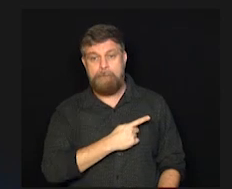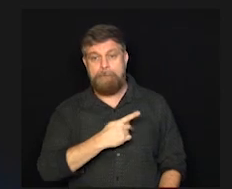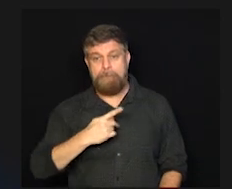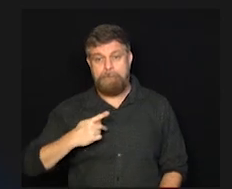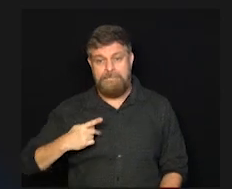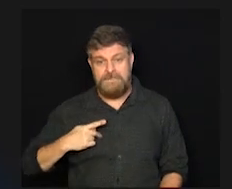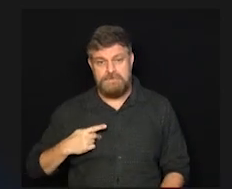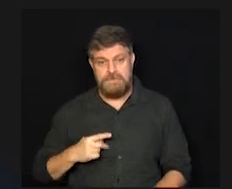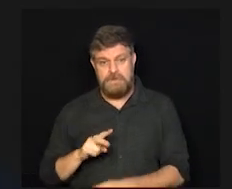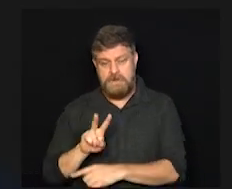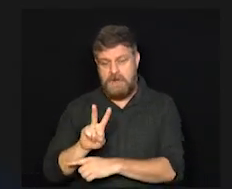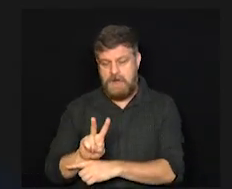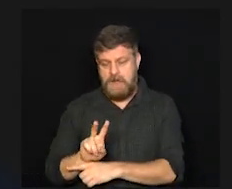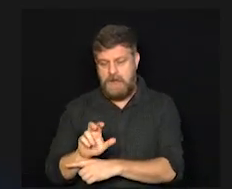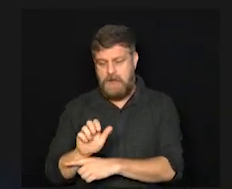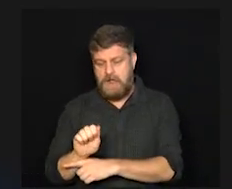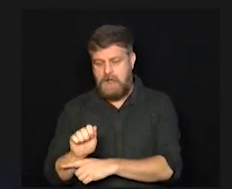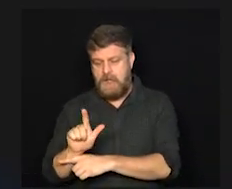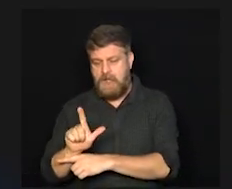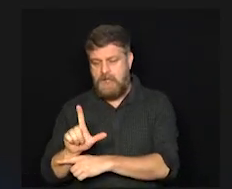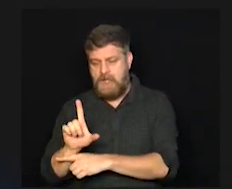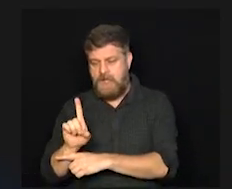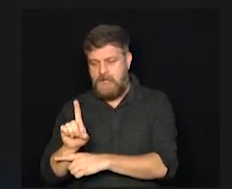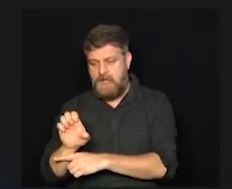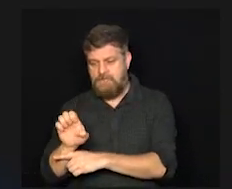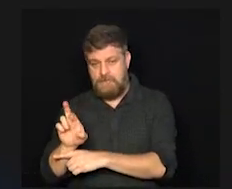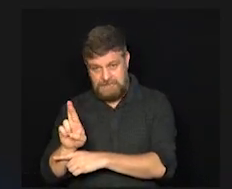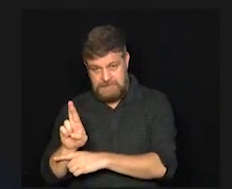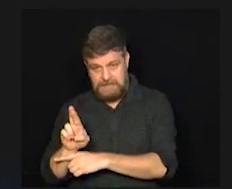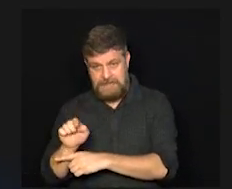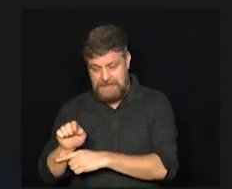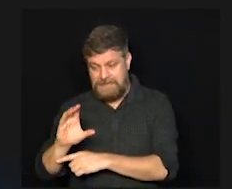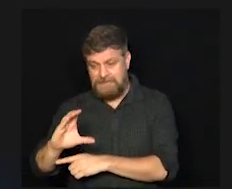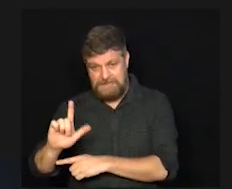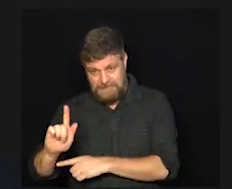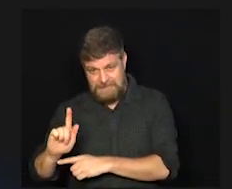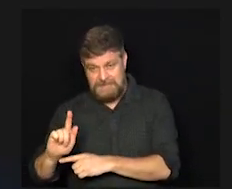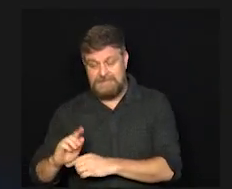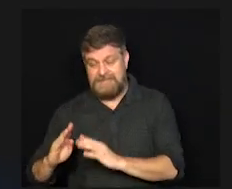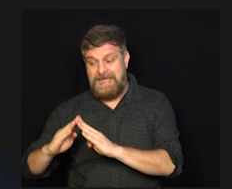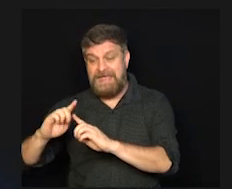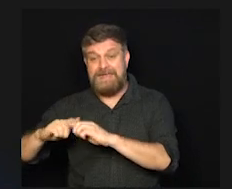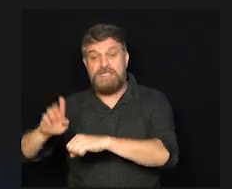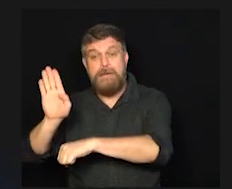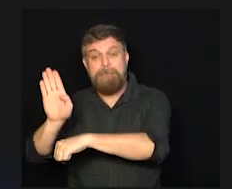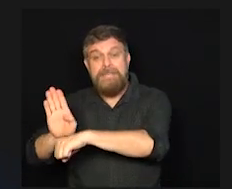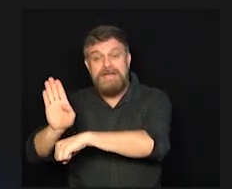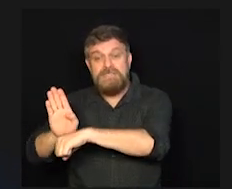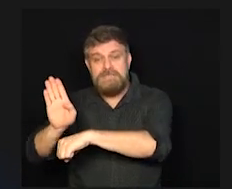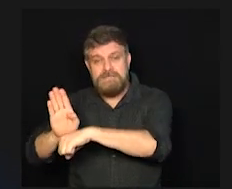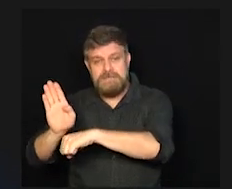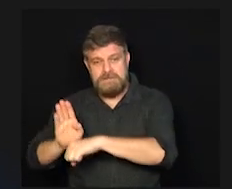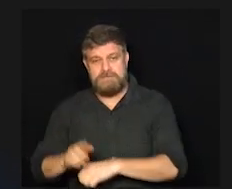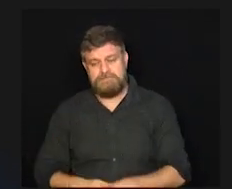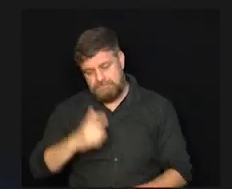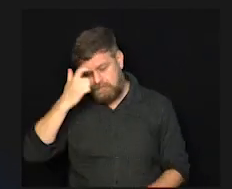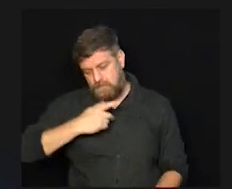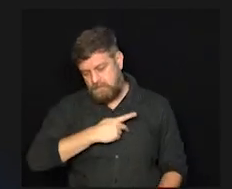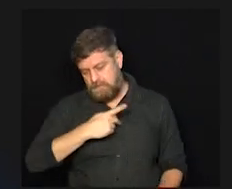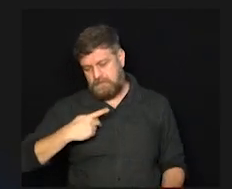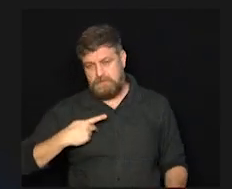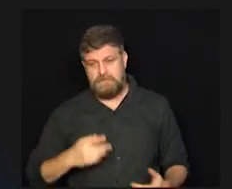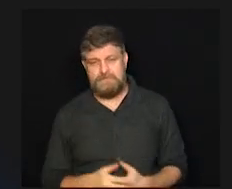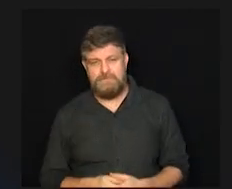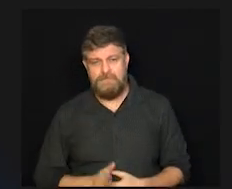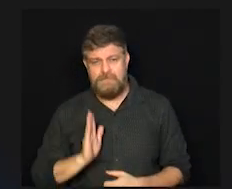da Batista do Jardim, no Jardim Rocim, Campo Grande aqui. E, na verdade, eu já estava